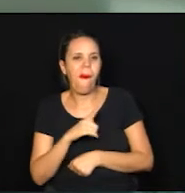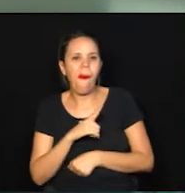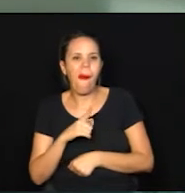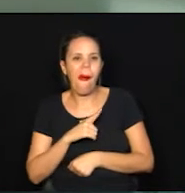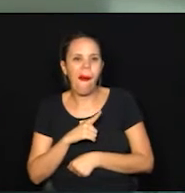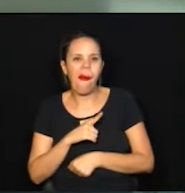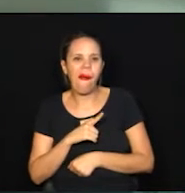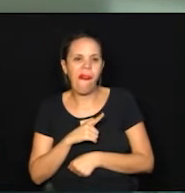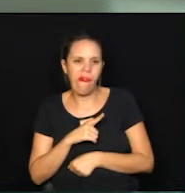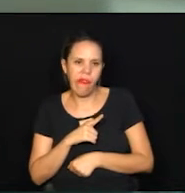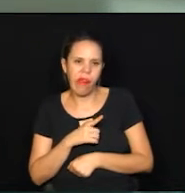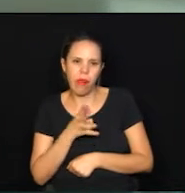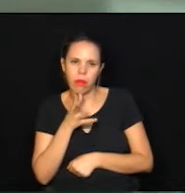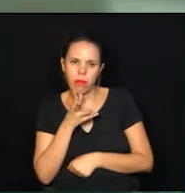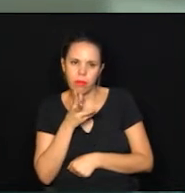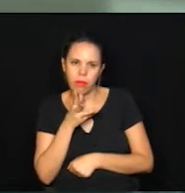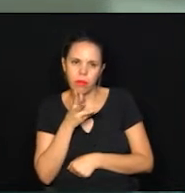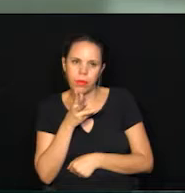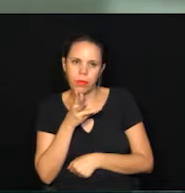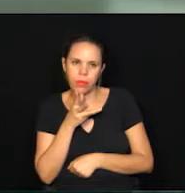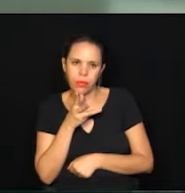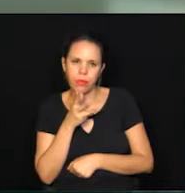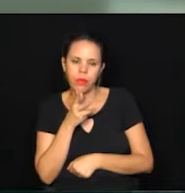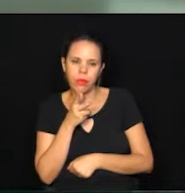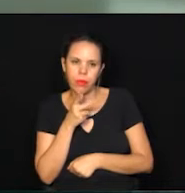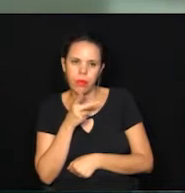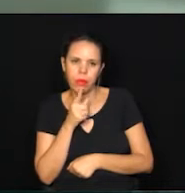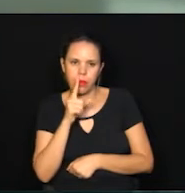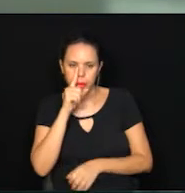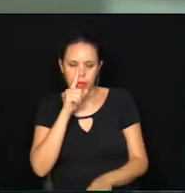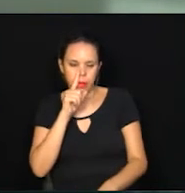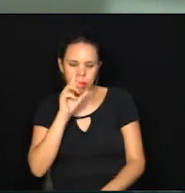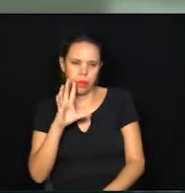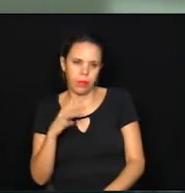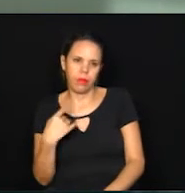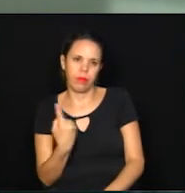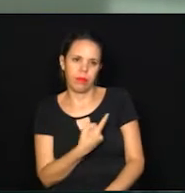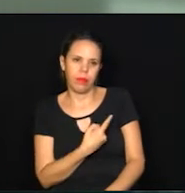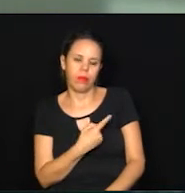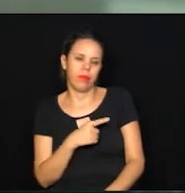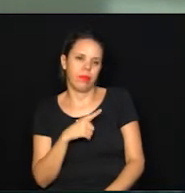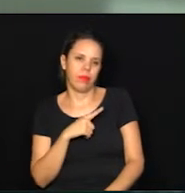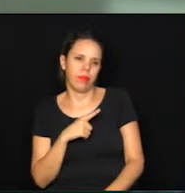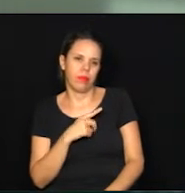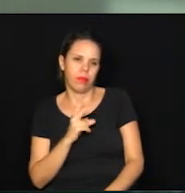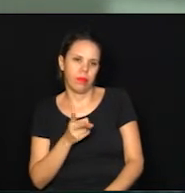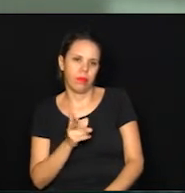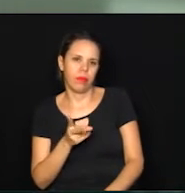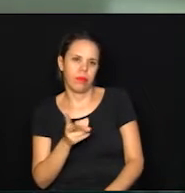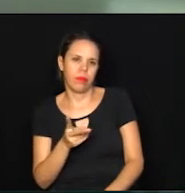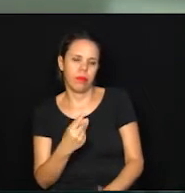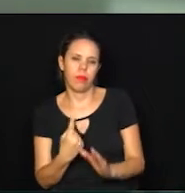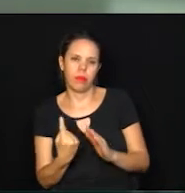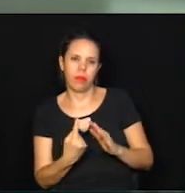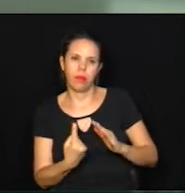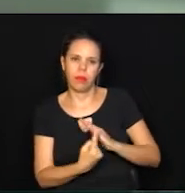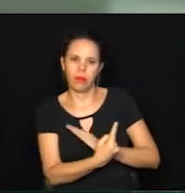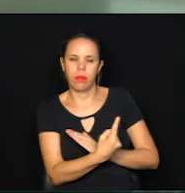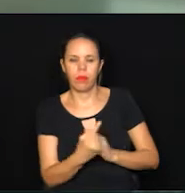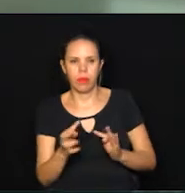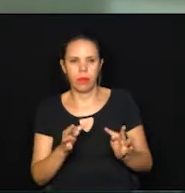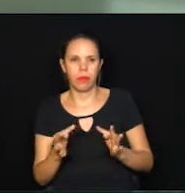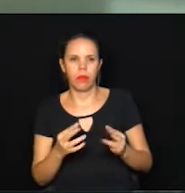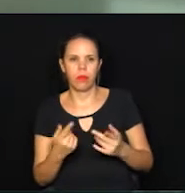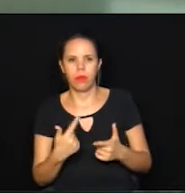estiver caminhando a passos lentos, a gente corre o risco de permanecermos isolados e tratados como